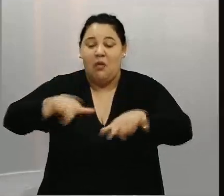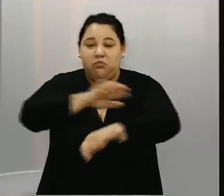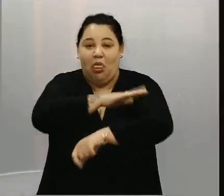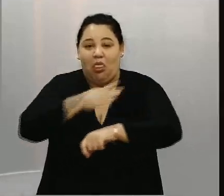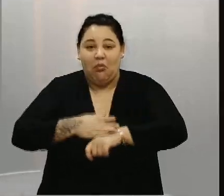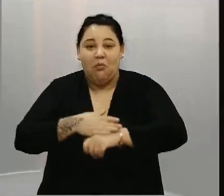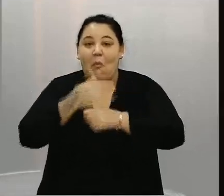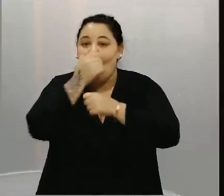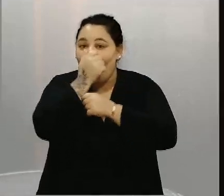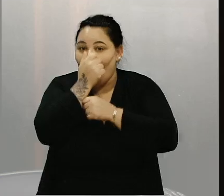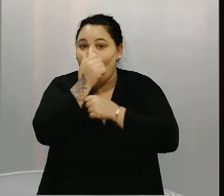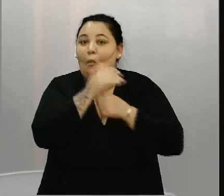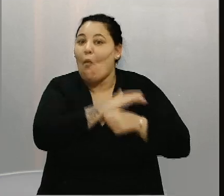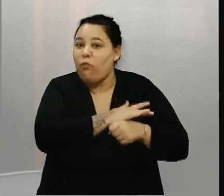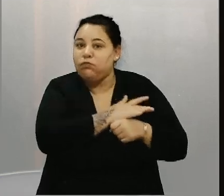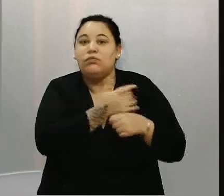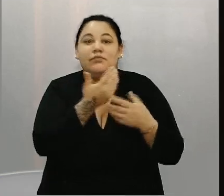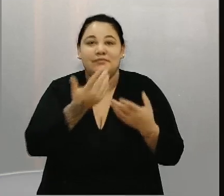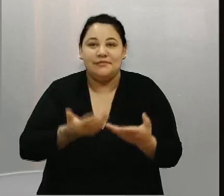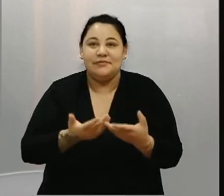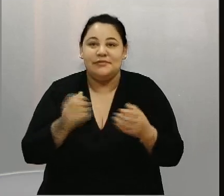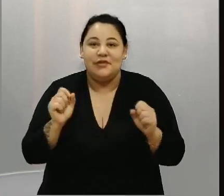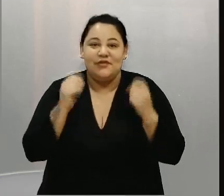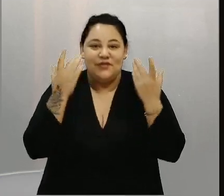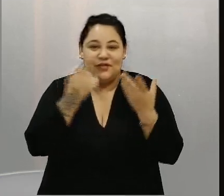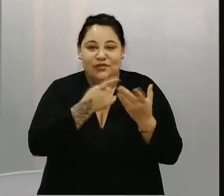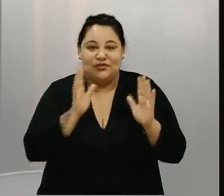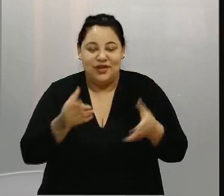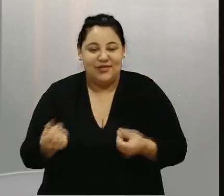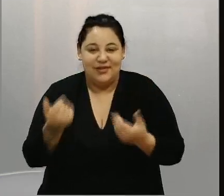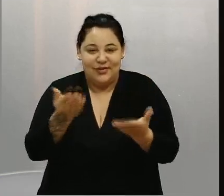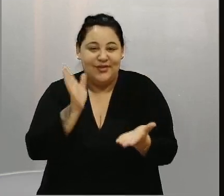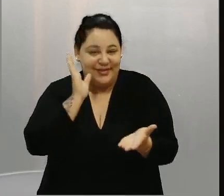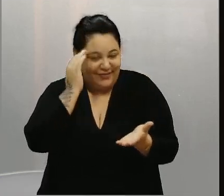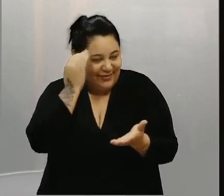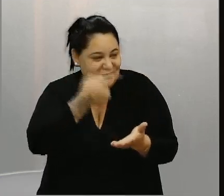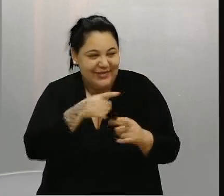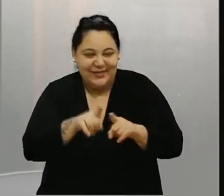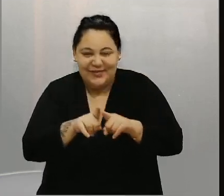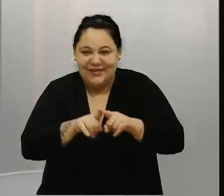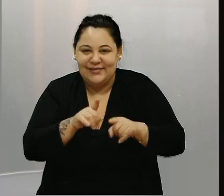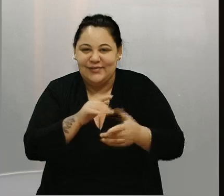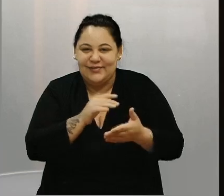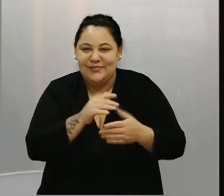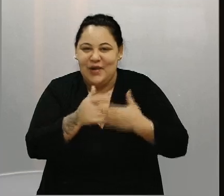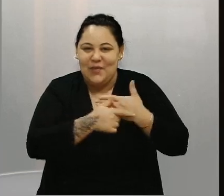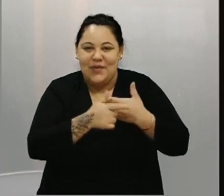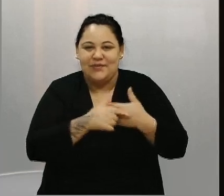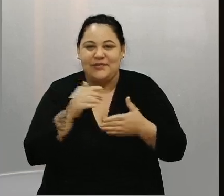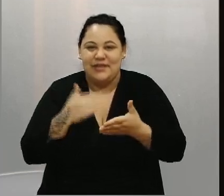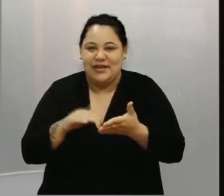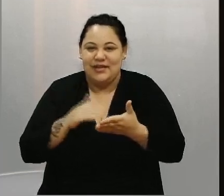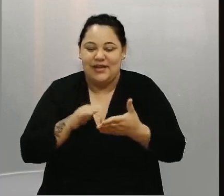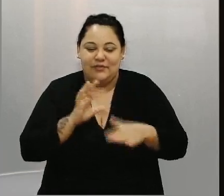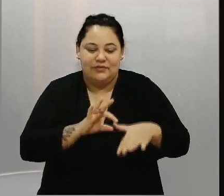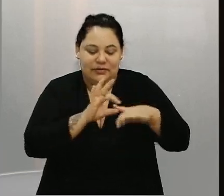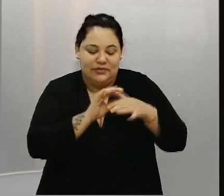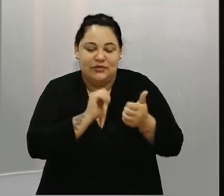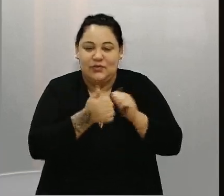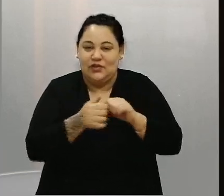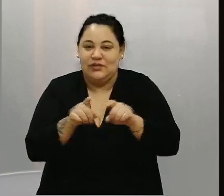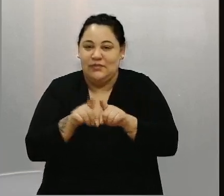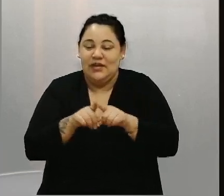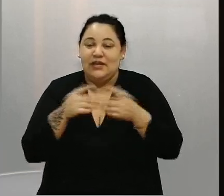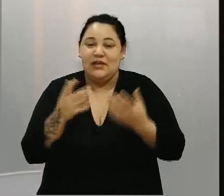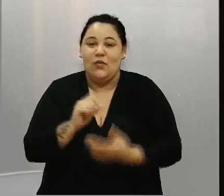tantos troféus o senhor entregou, tantos como secretário, como líder do esporte. Então o Atlético